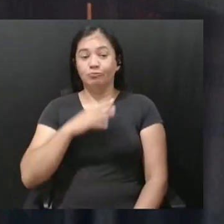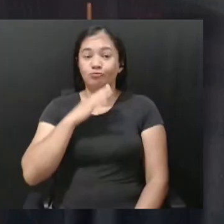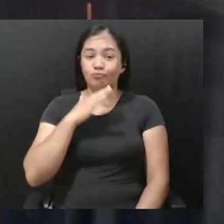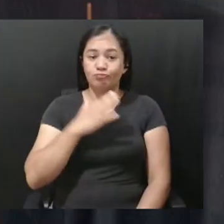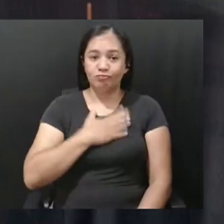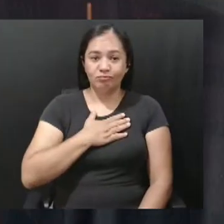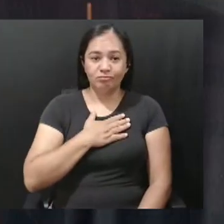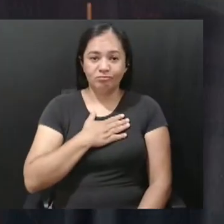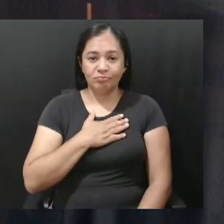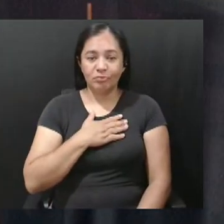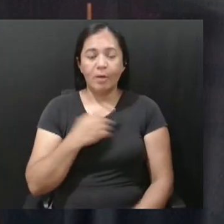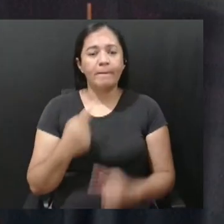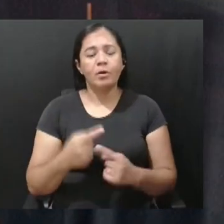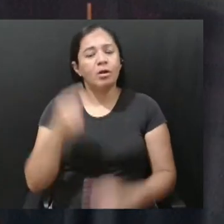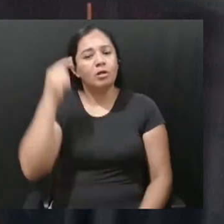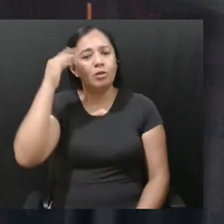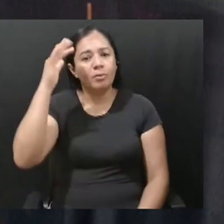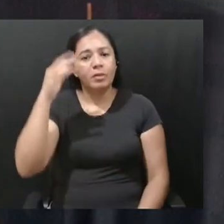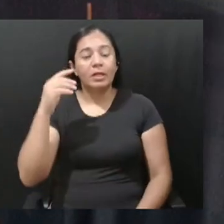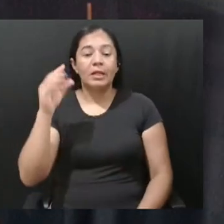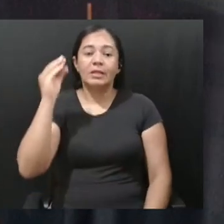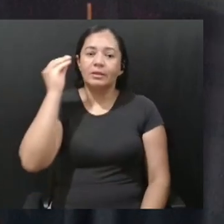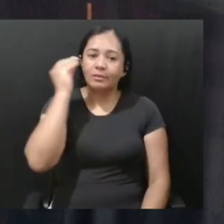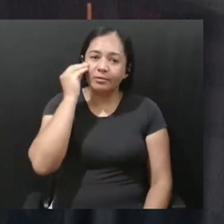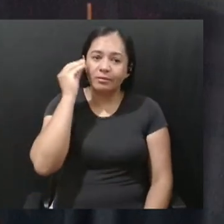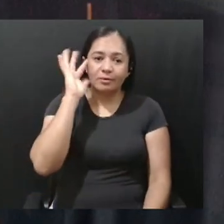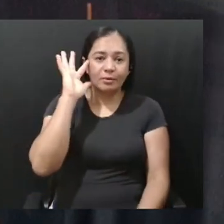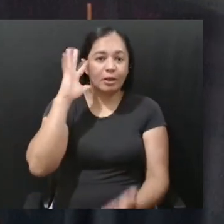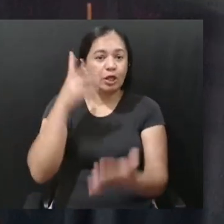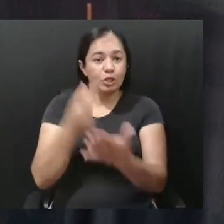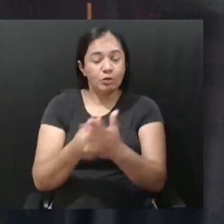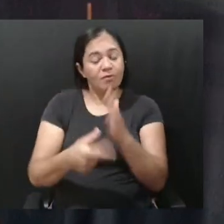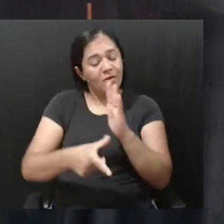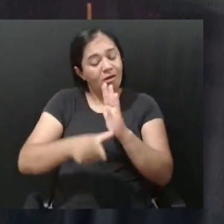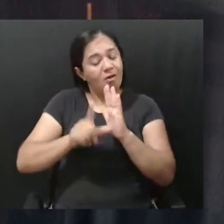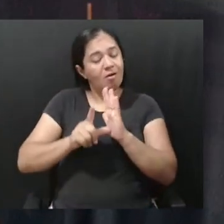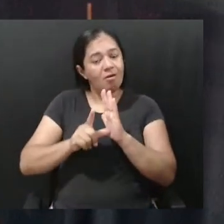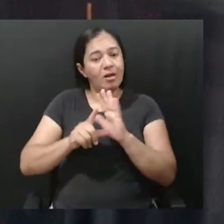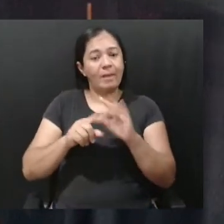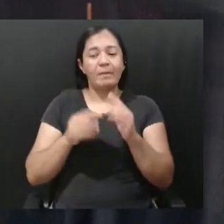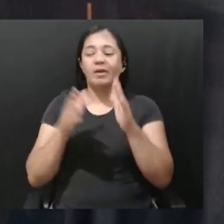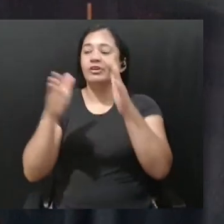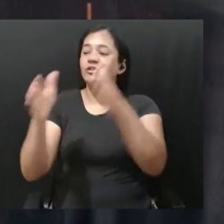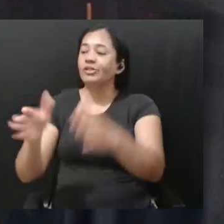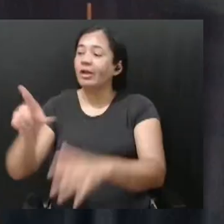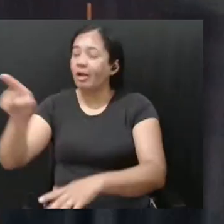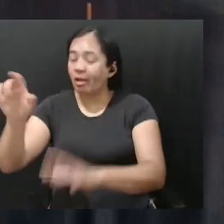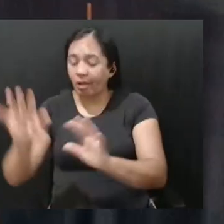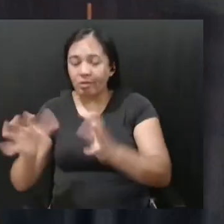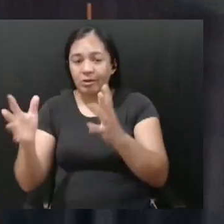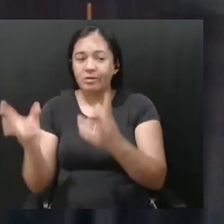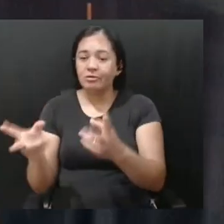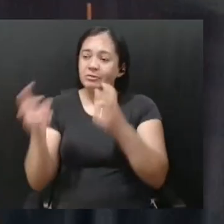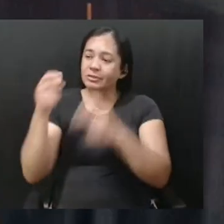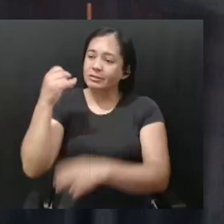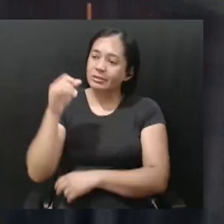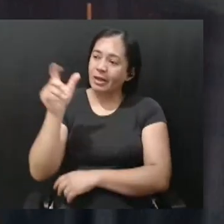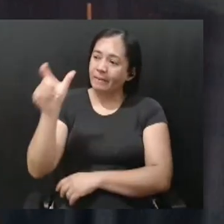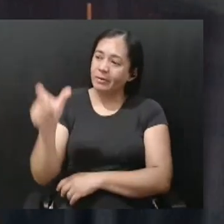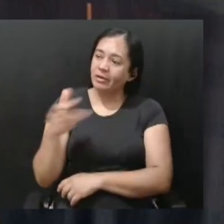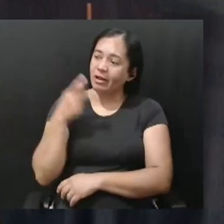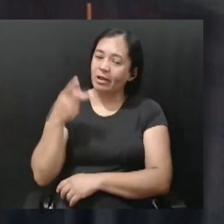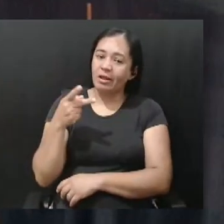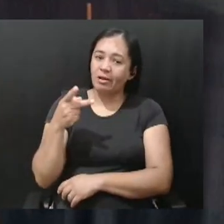isso, ou tentar resolver com Uhum. a pessoa antes, ao invés de chegar na festa e ver se a pessoa vai falar alguma coisa, ver se vai Sim.